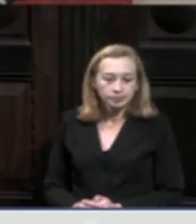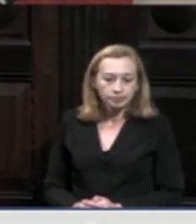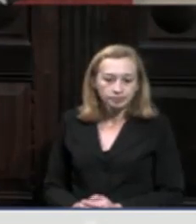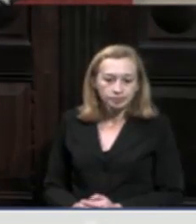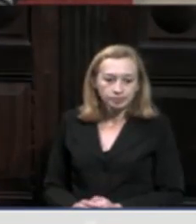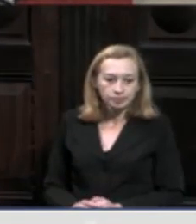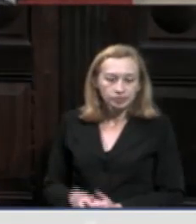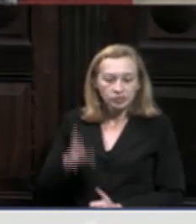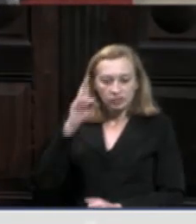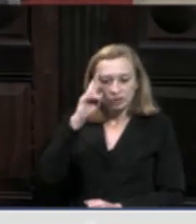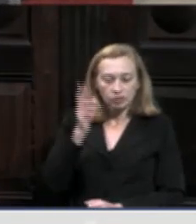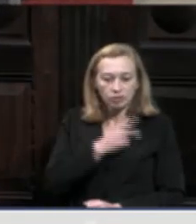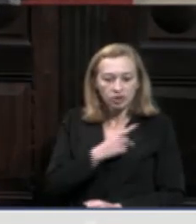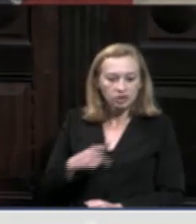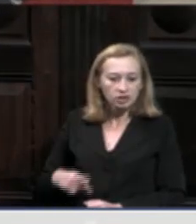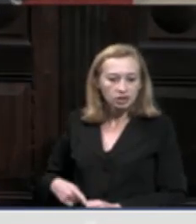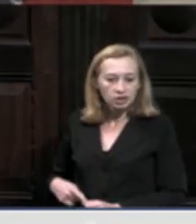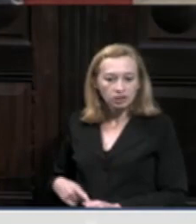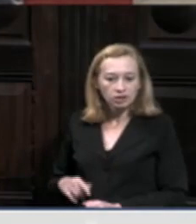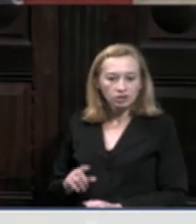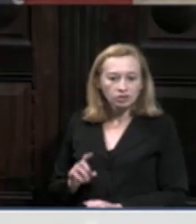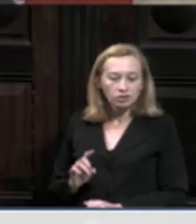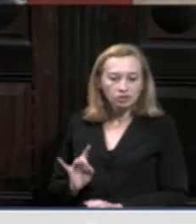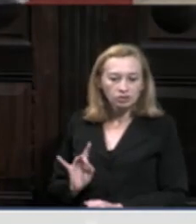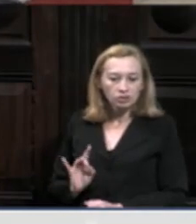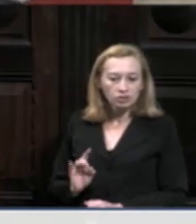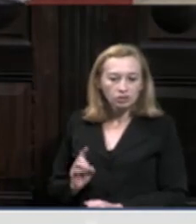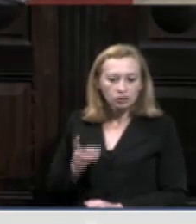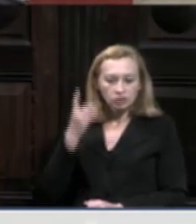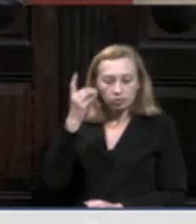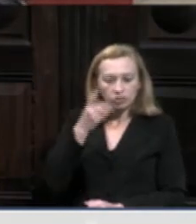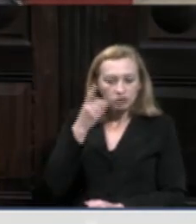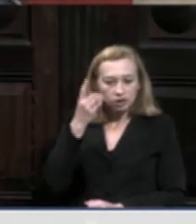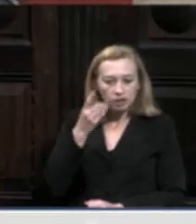Senhor presidente, só antes do Deputado deputado Paulo Paulo Ramos, o deputado